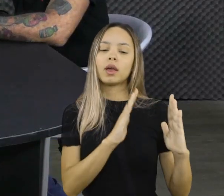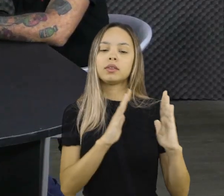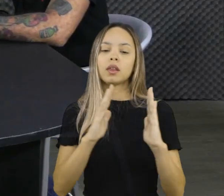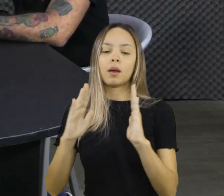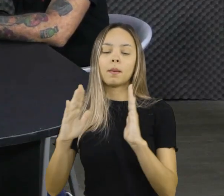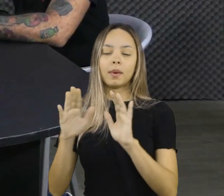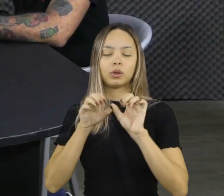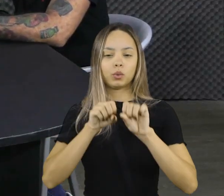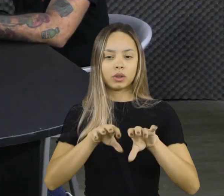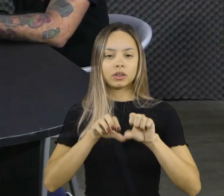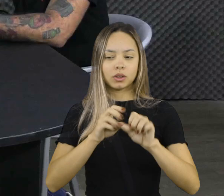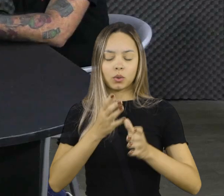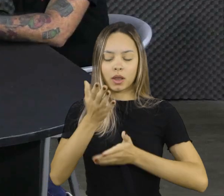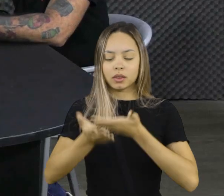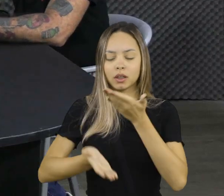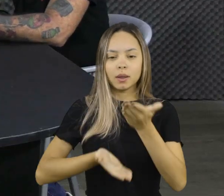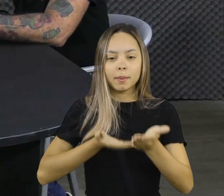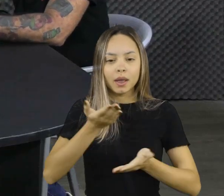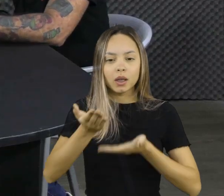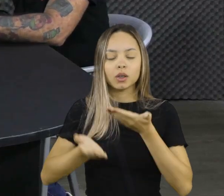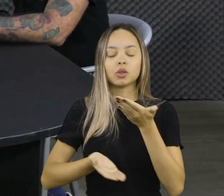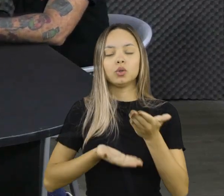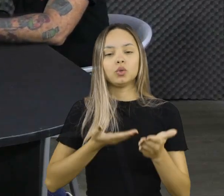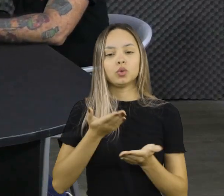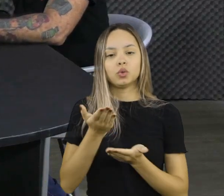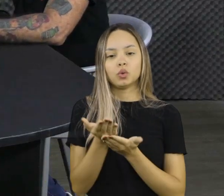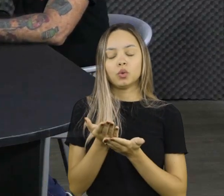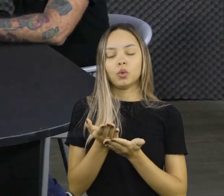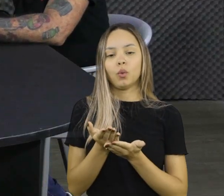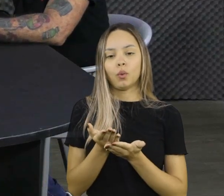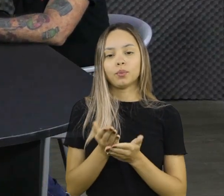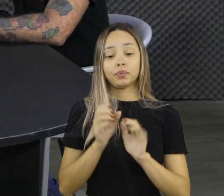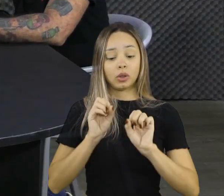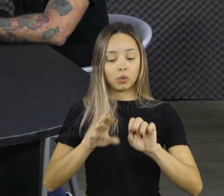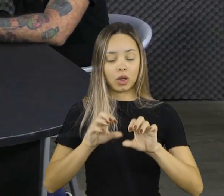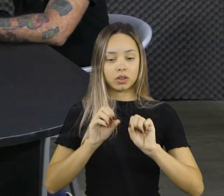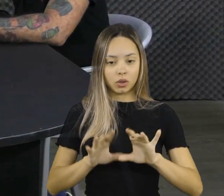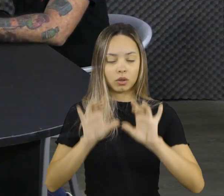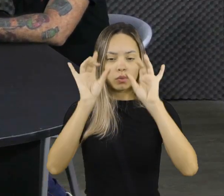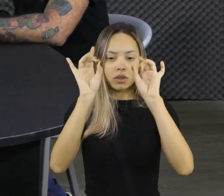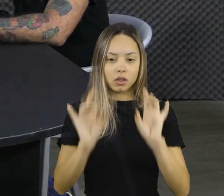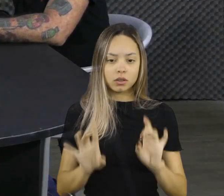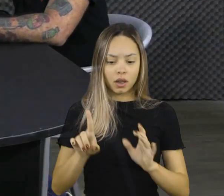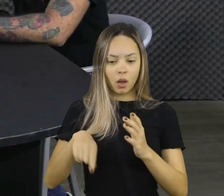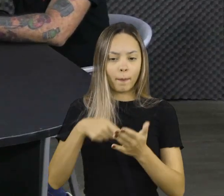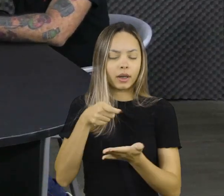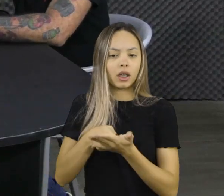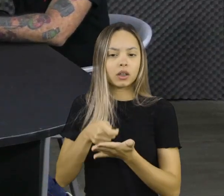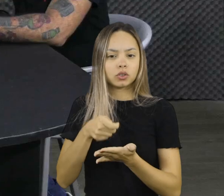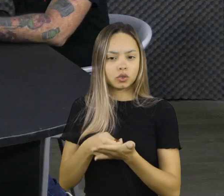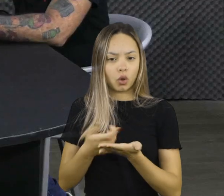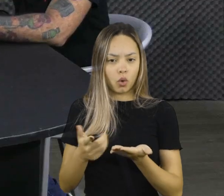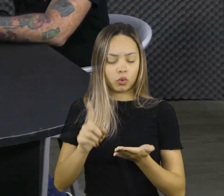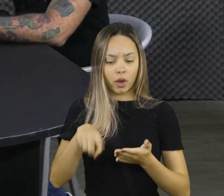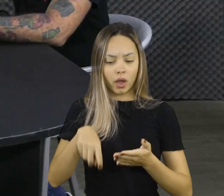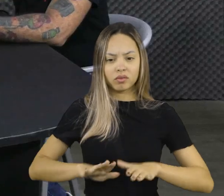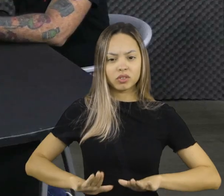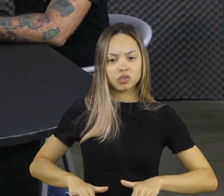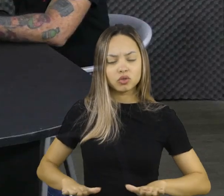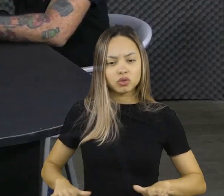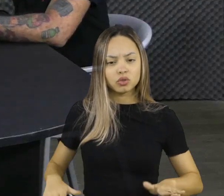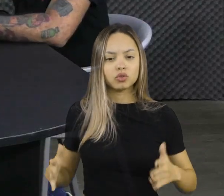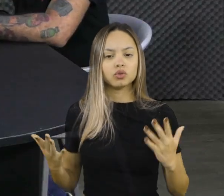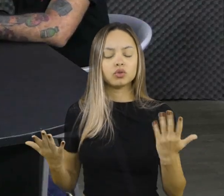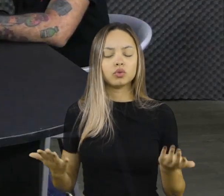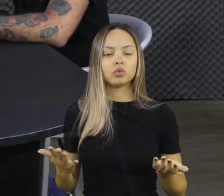ensino o atendimento o AE, né, o atendimento educacional especializado, ele é obrigatório? É no ensino infantil, na educação